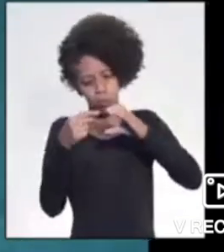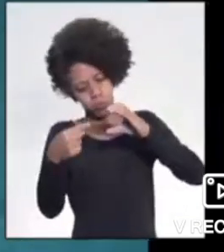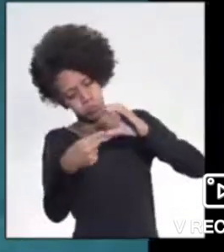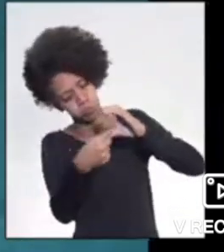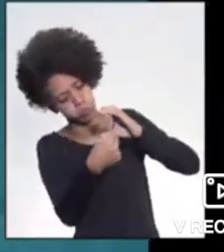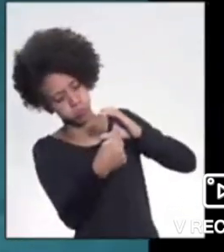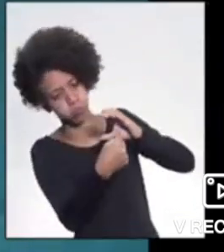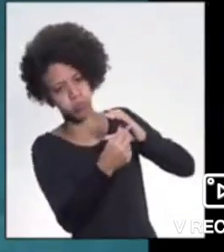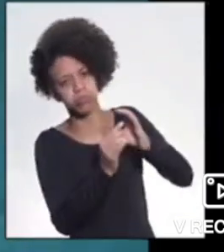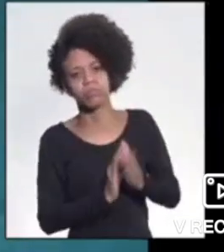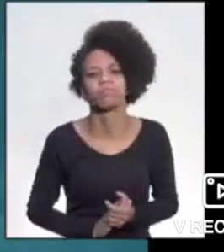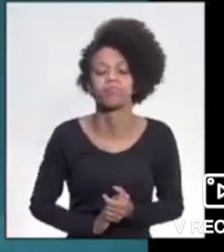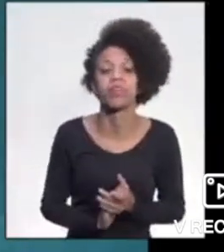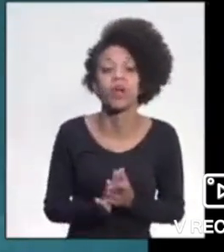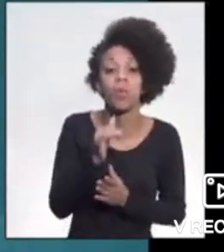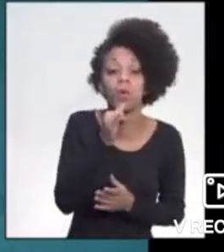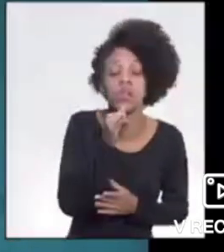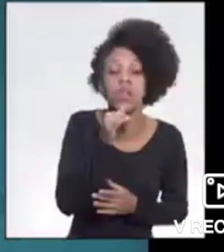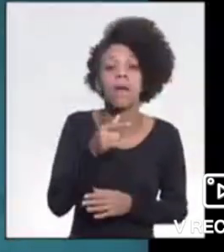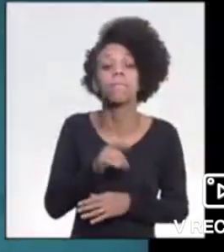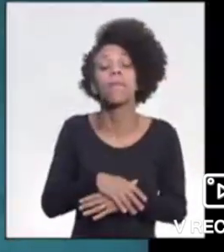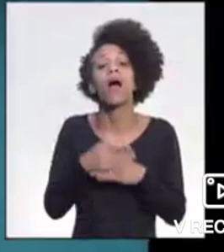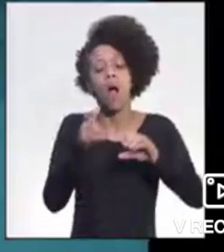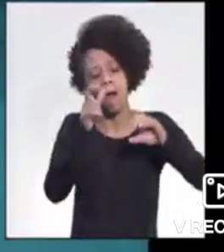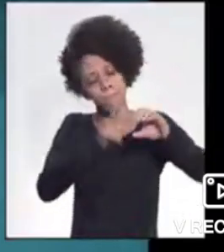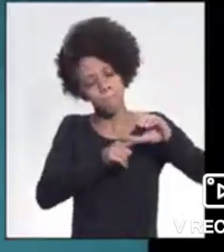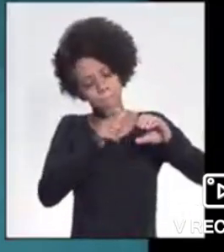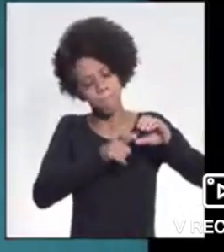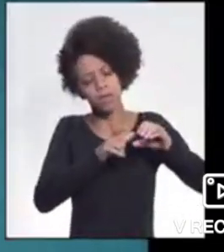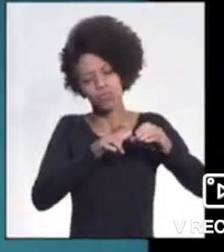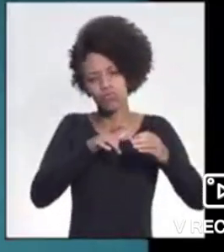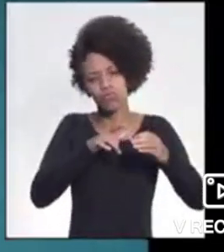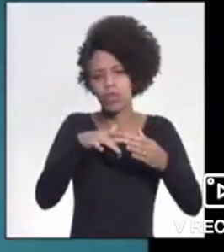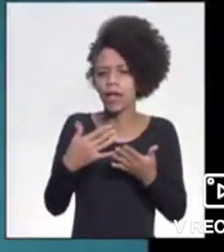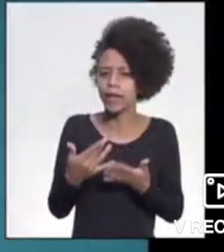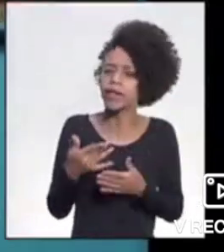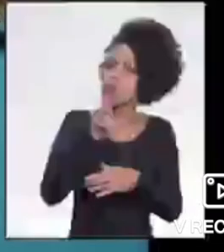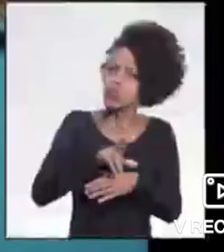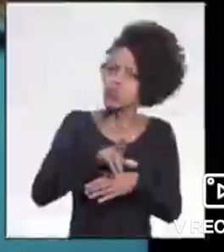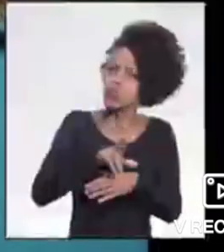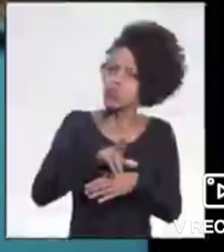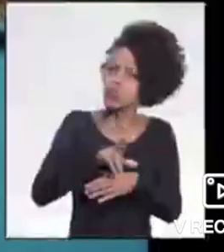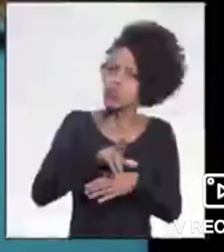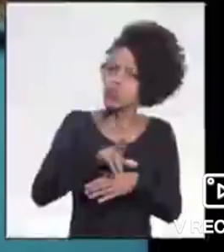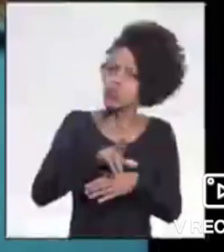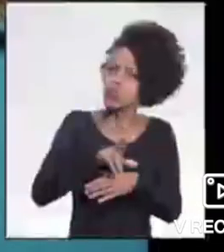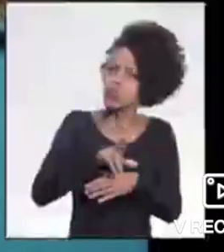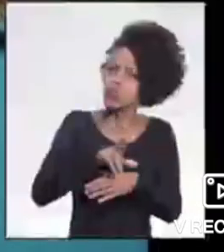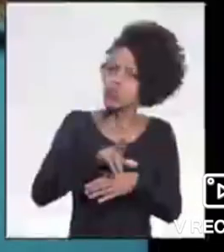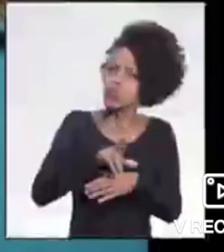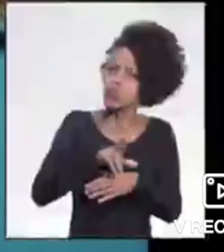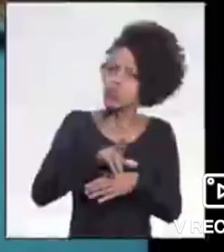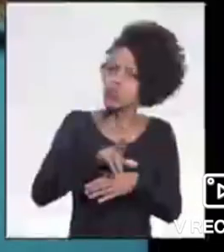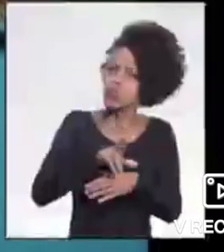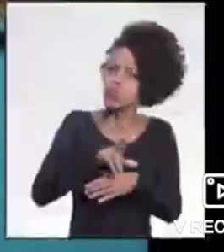O modelo de Rutherford ficou conhecido como o modelo planetário, em alusão ao sistema solar.